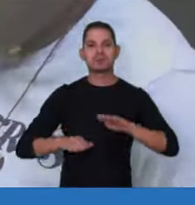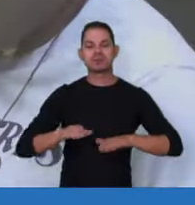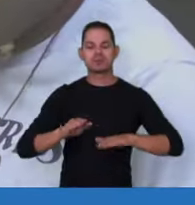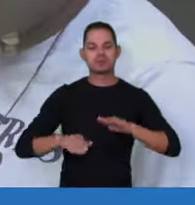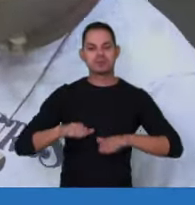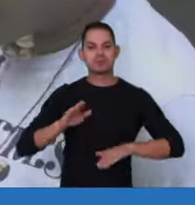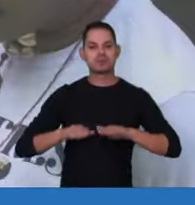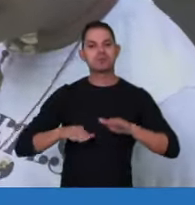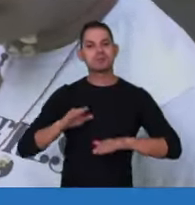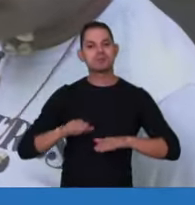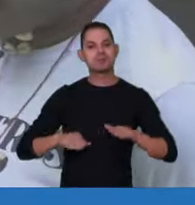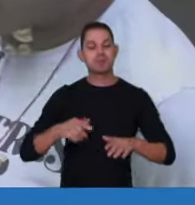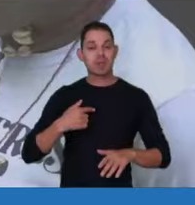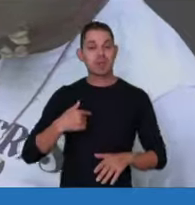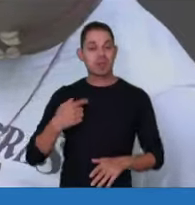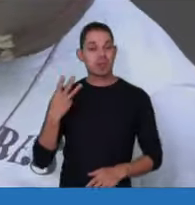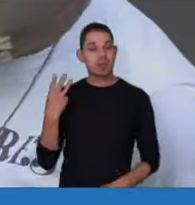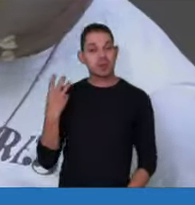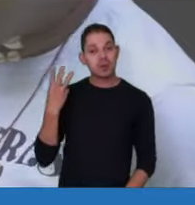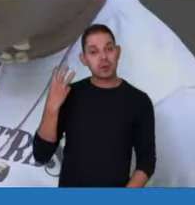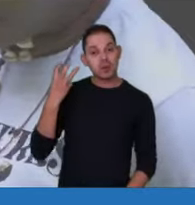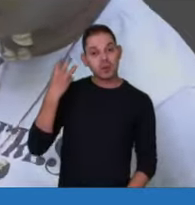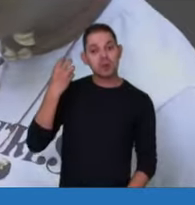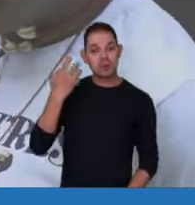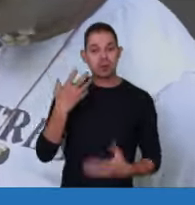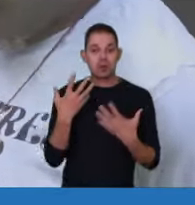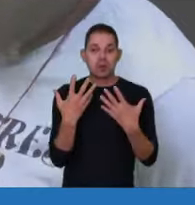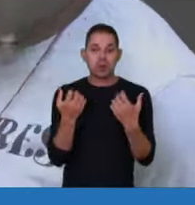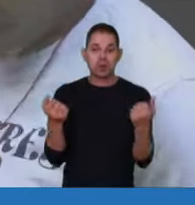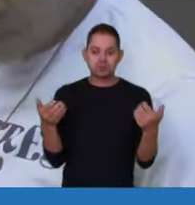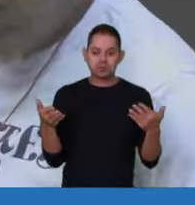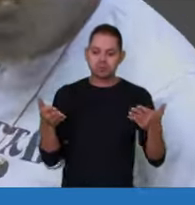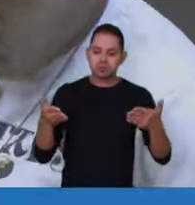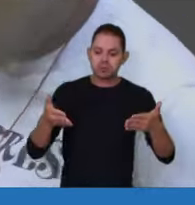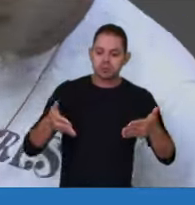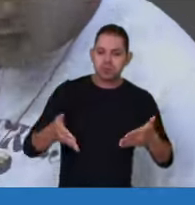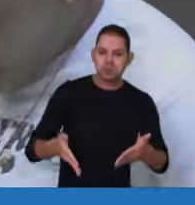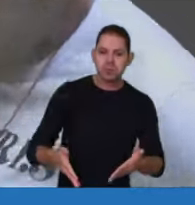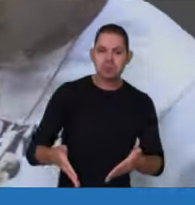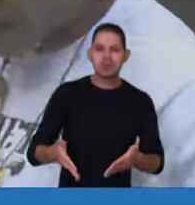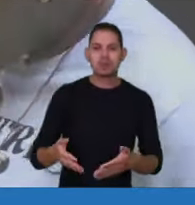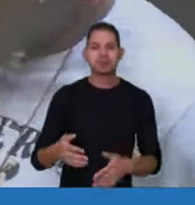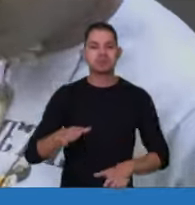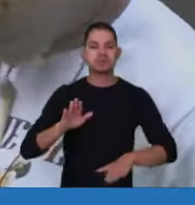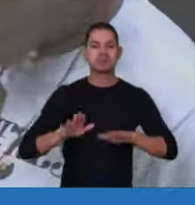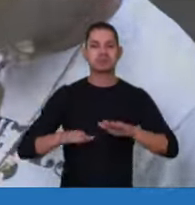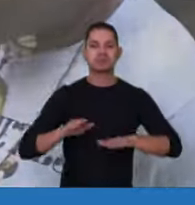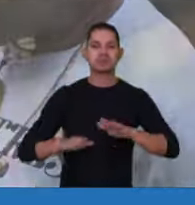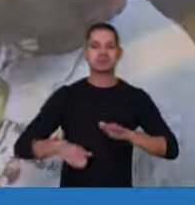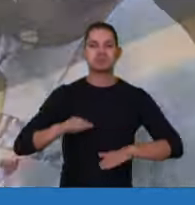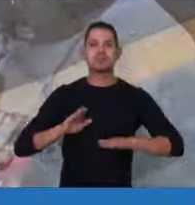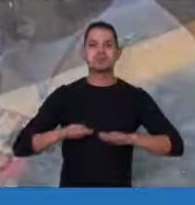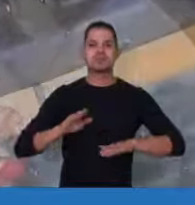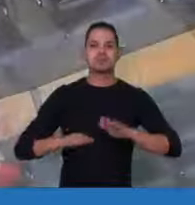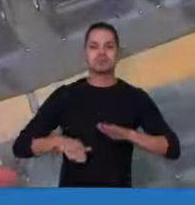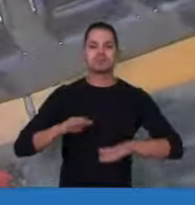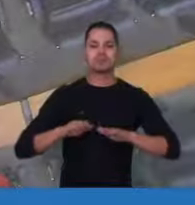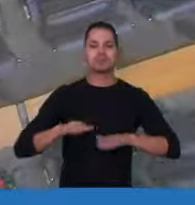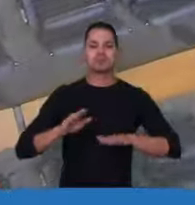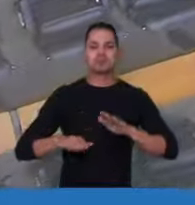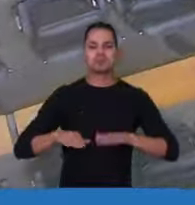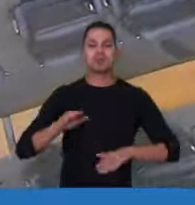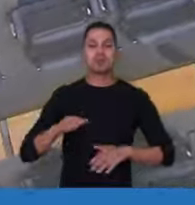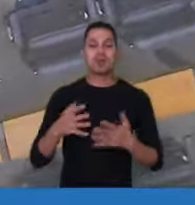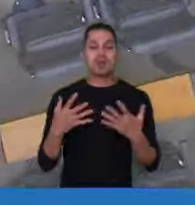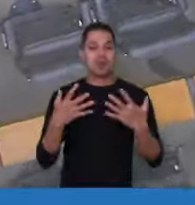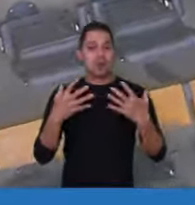tambor. Eu vim, Marielle, eu vim. Eu vim tocar tambor. Eu